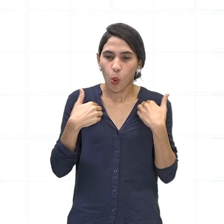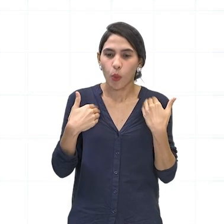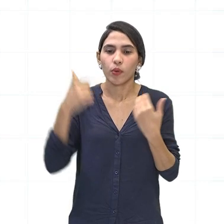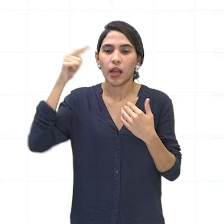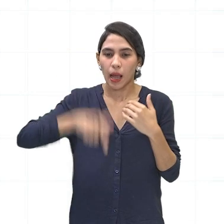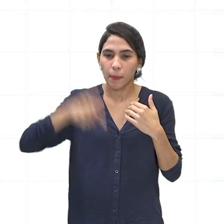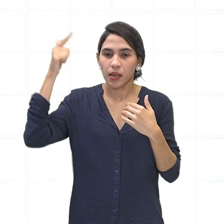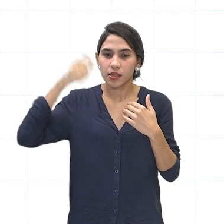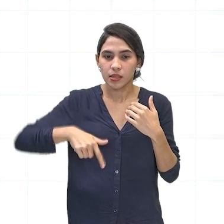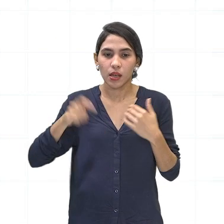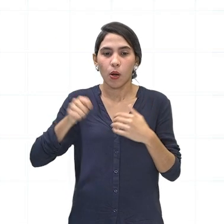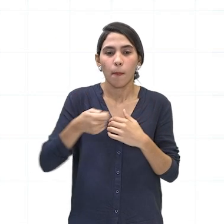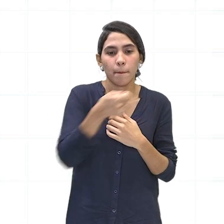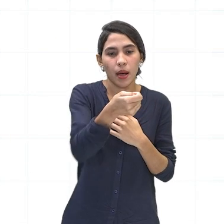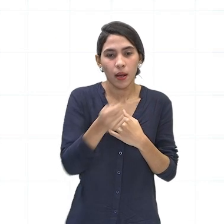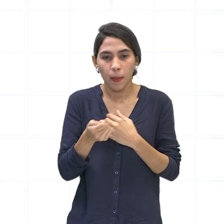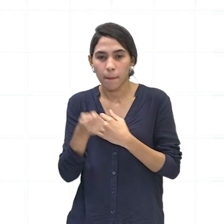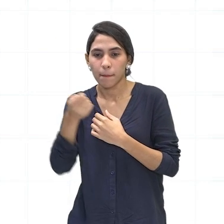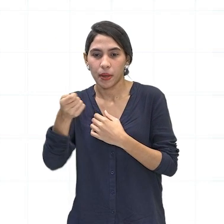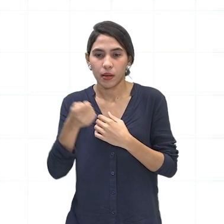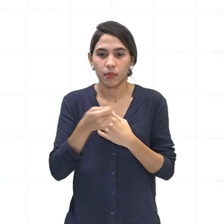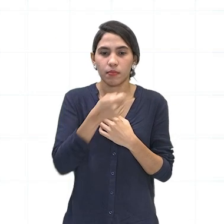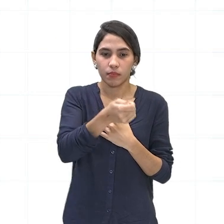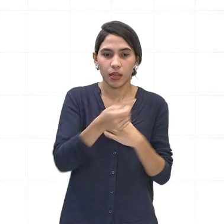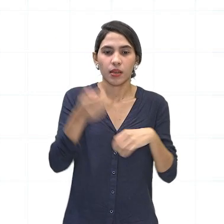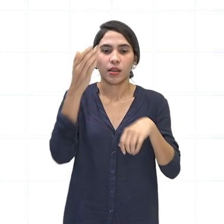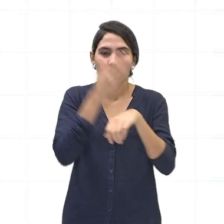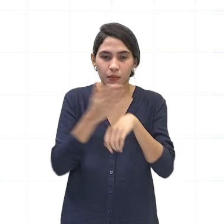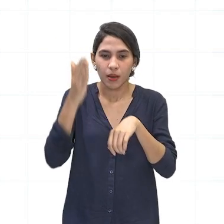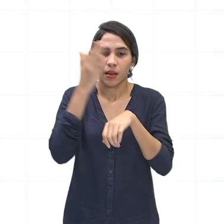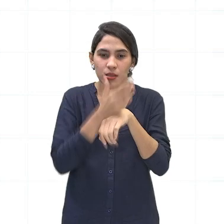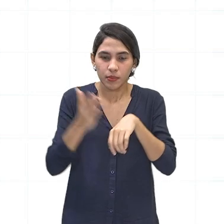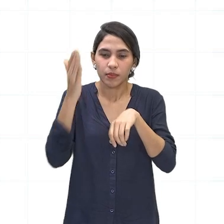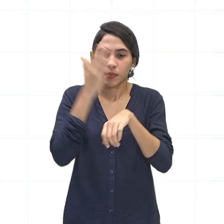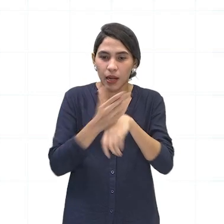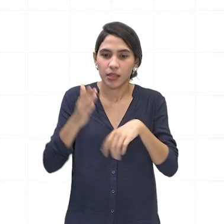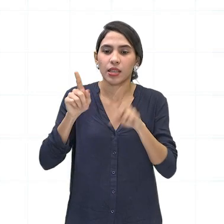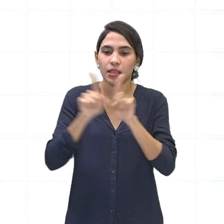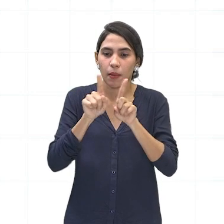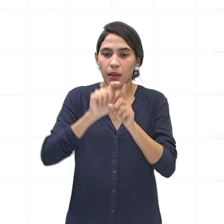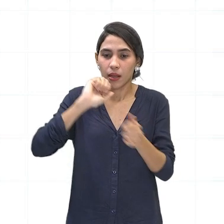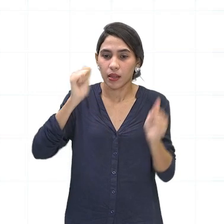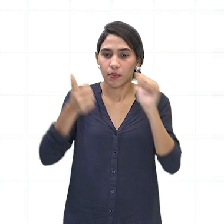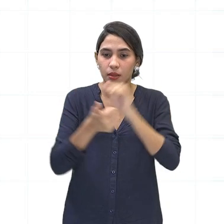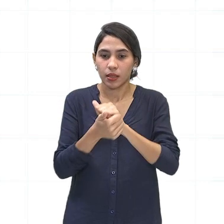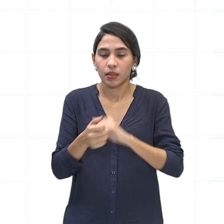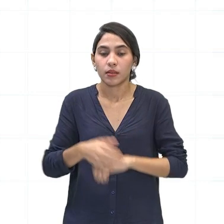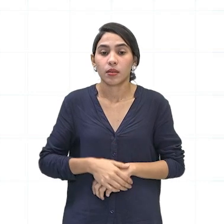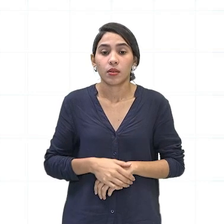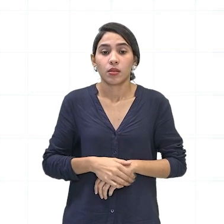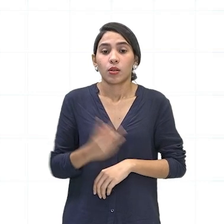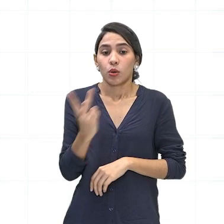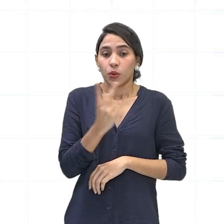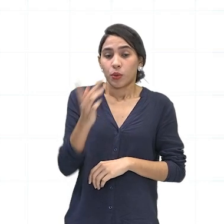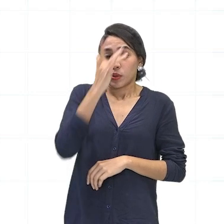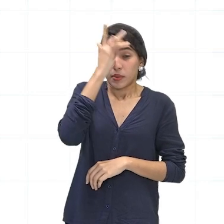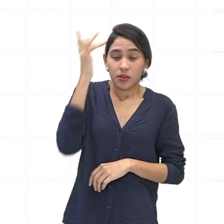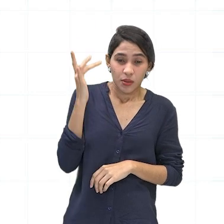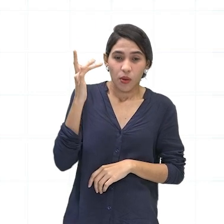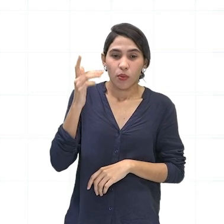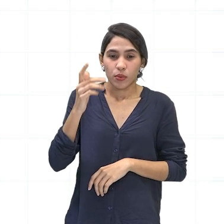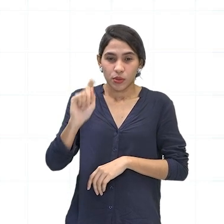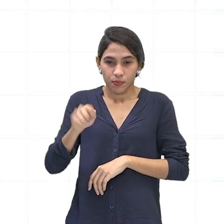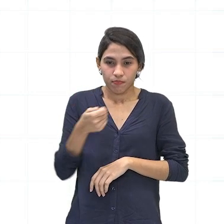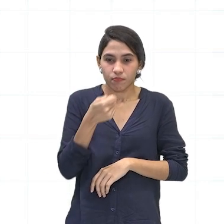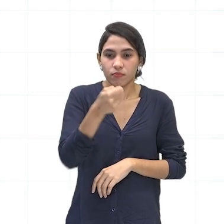cada golpe ele é exercitado e aprimorado. Então, nesse momento, os kendokas, né,